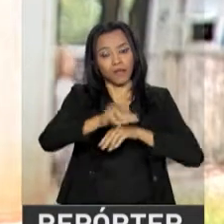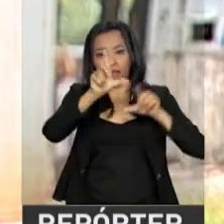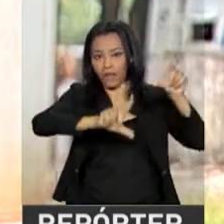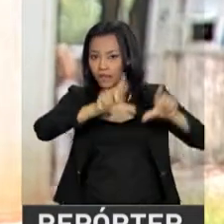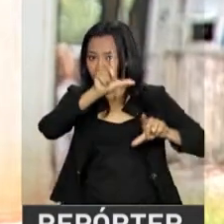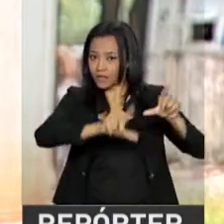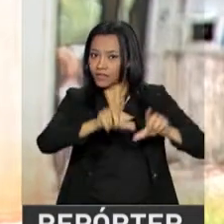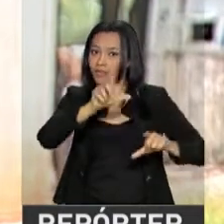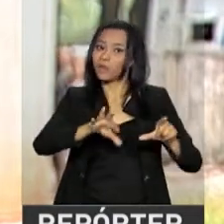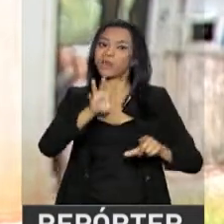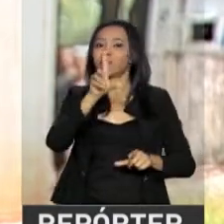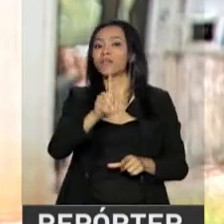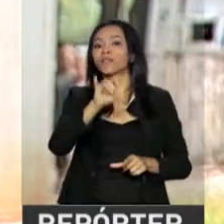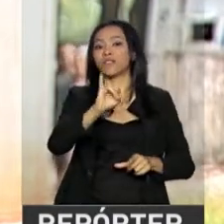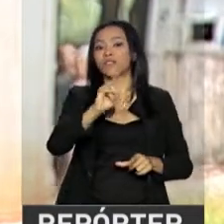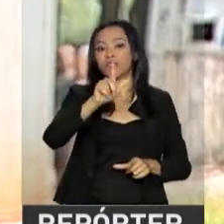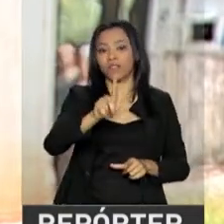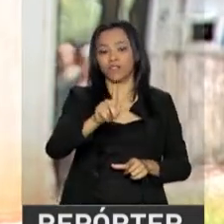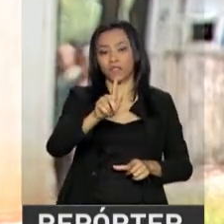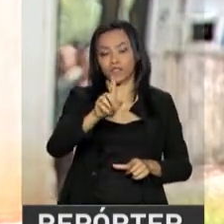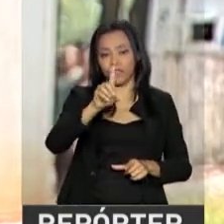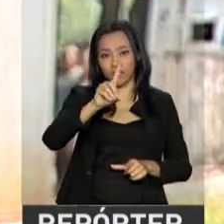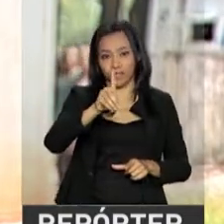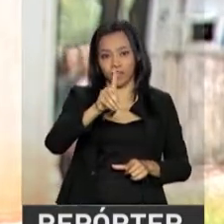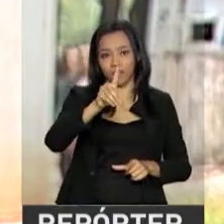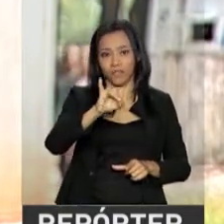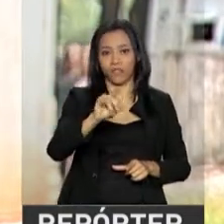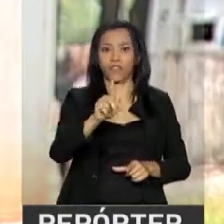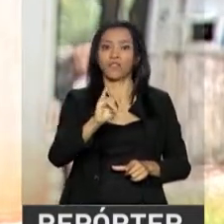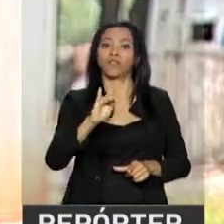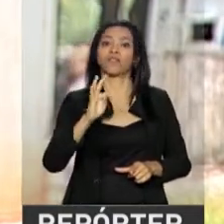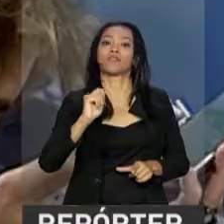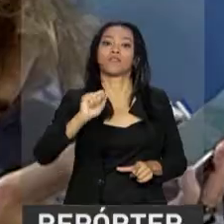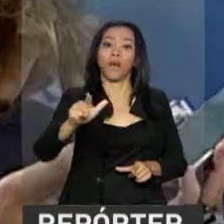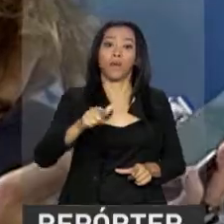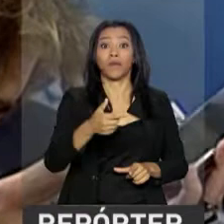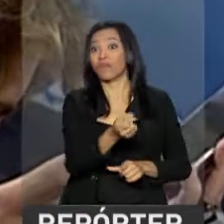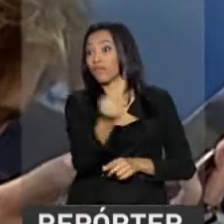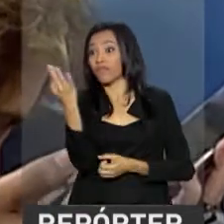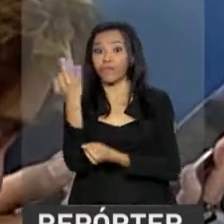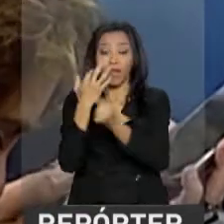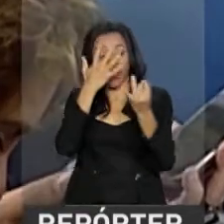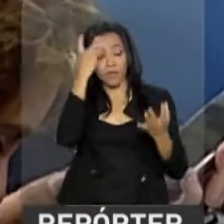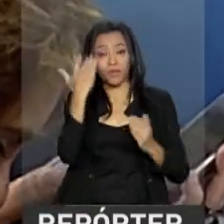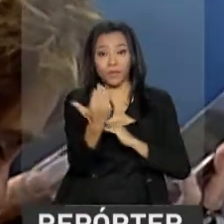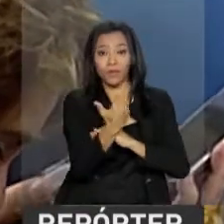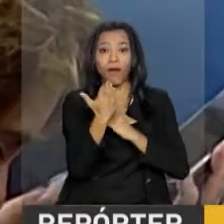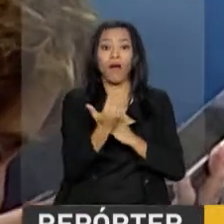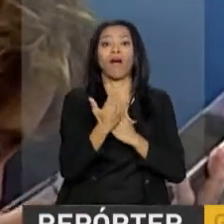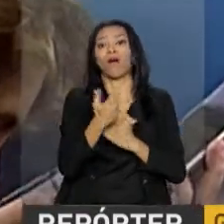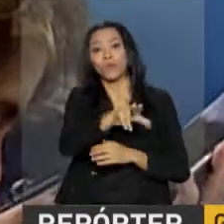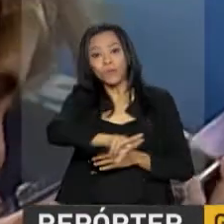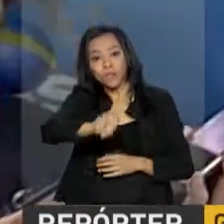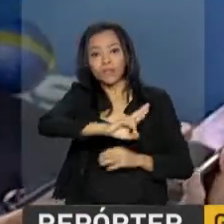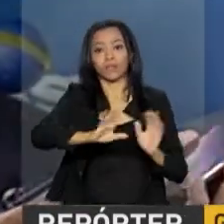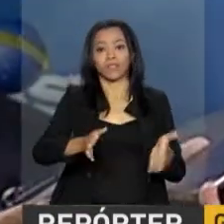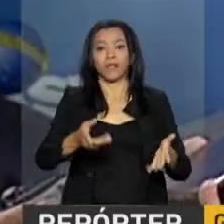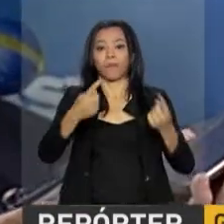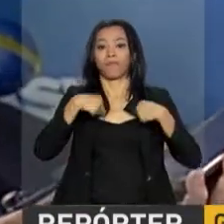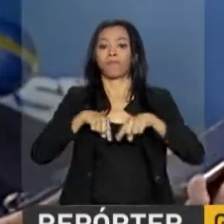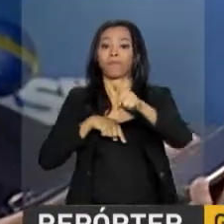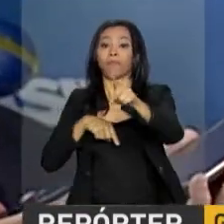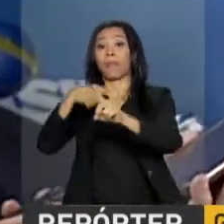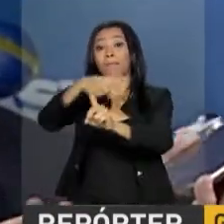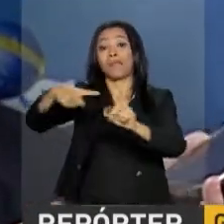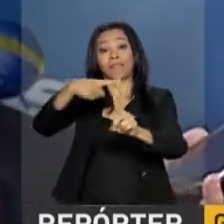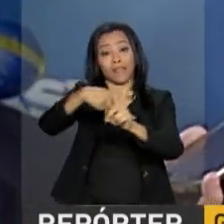89 milhões de brasileiros estão se beneficiando com a mudança. Nós beneficiamos aproximadamente já metade da